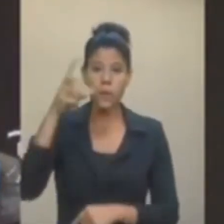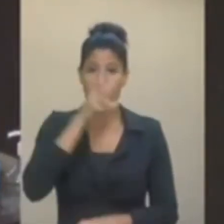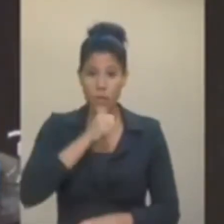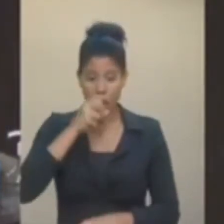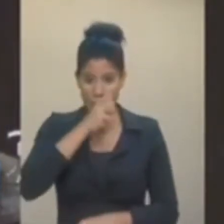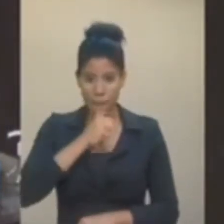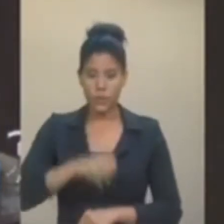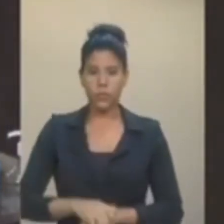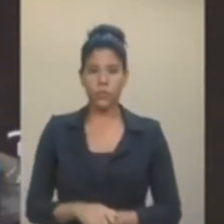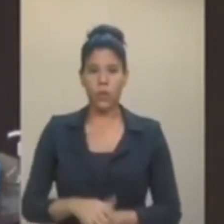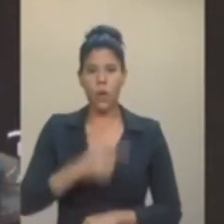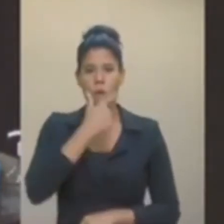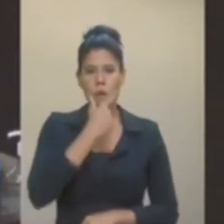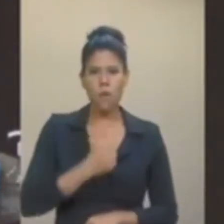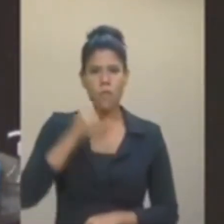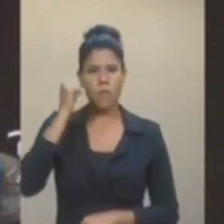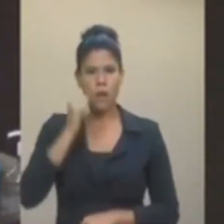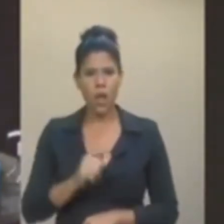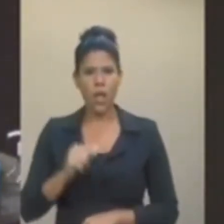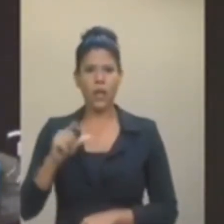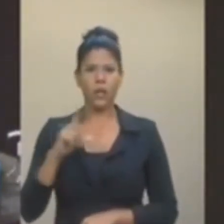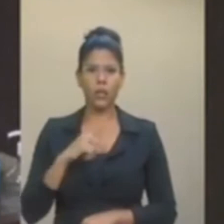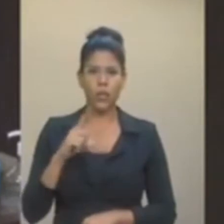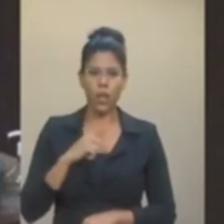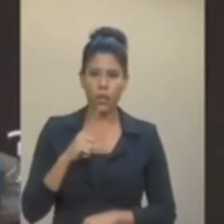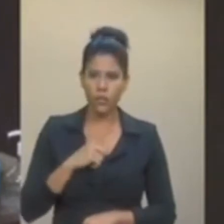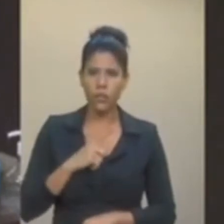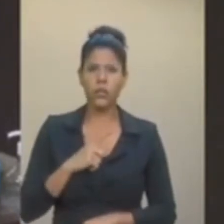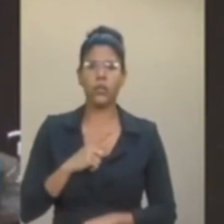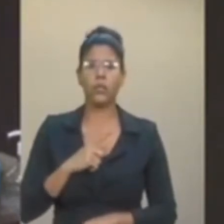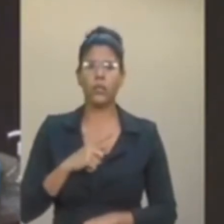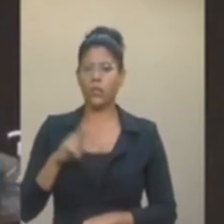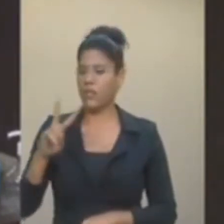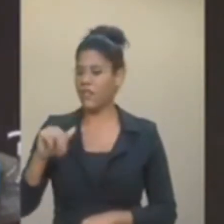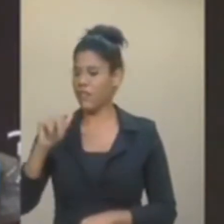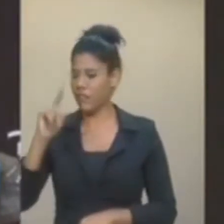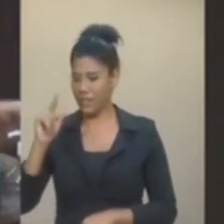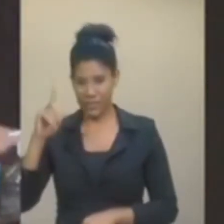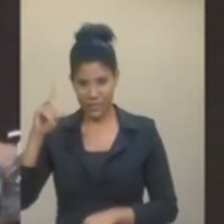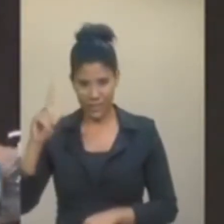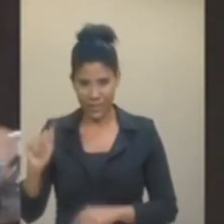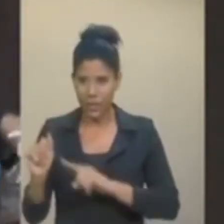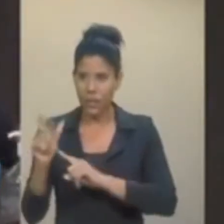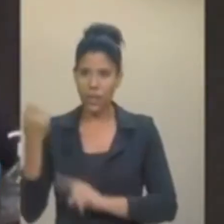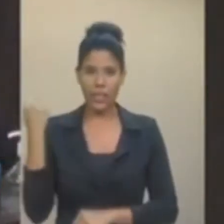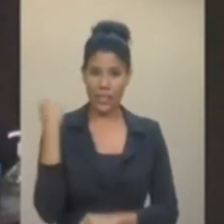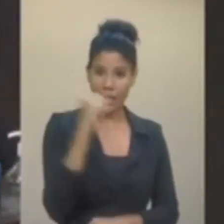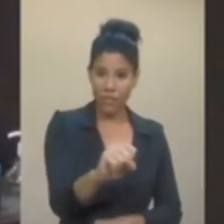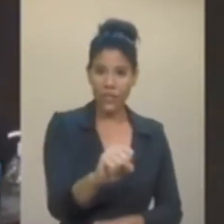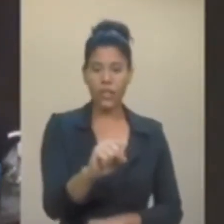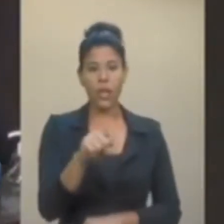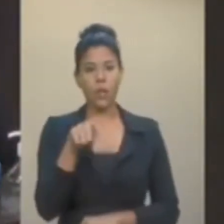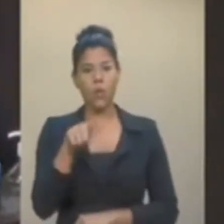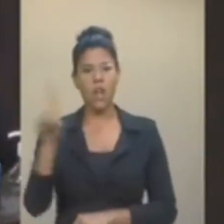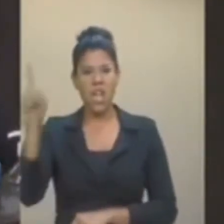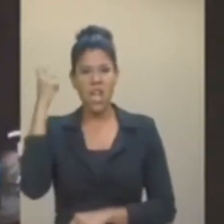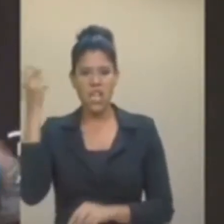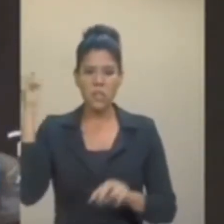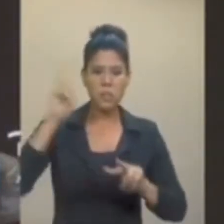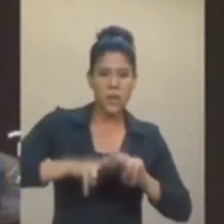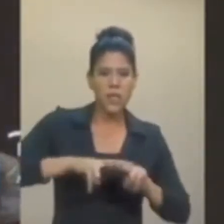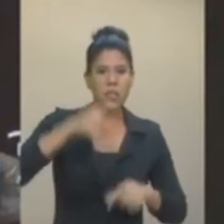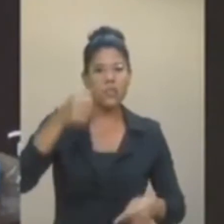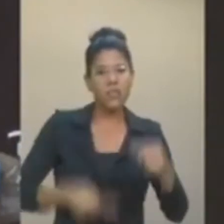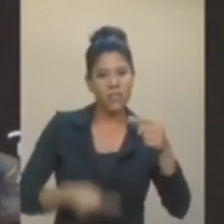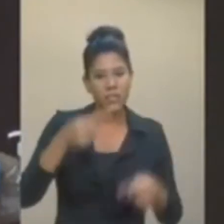homens e mulheres que foram defendidos por Wanda Sidot, ex-presos políticos, ex-presas políticas, homens e mulheres